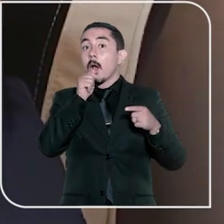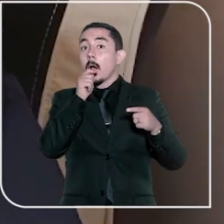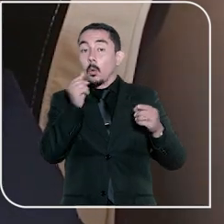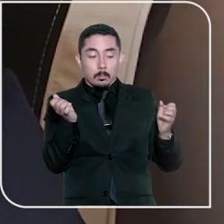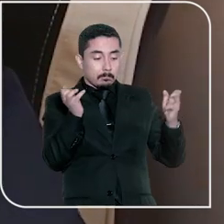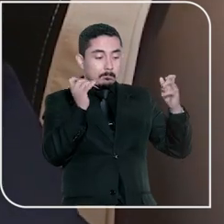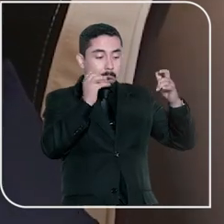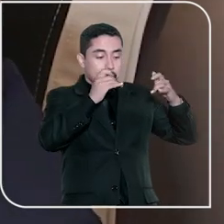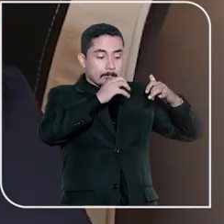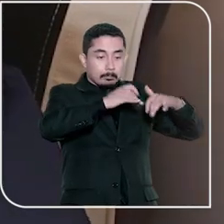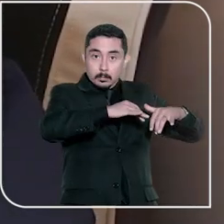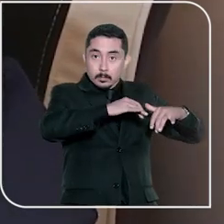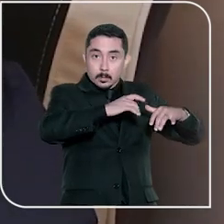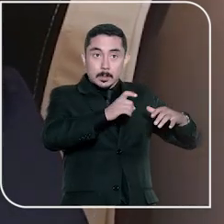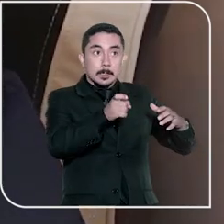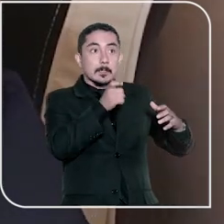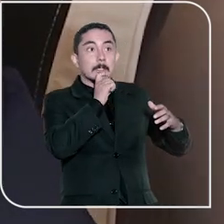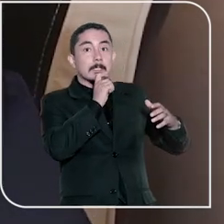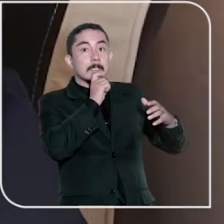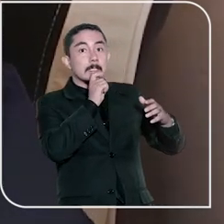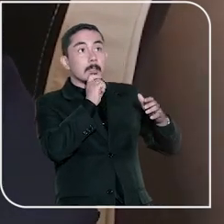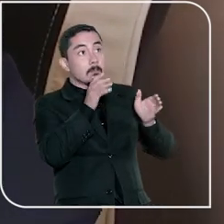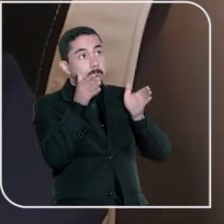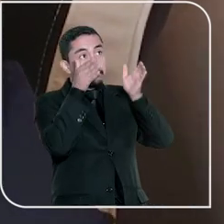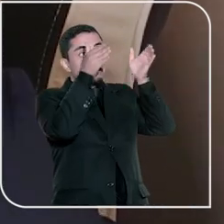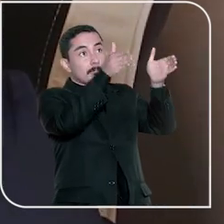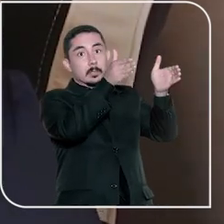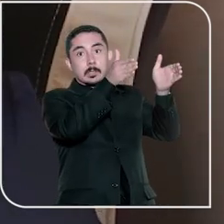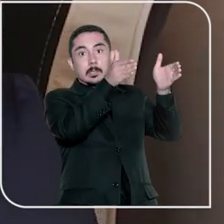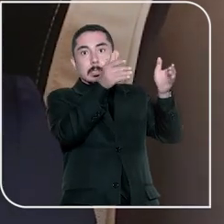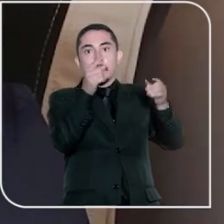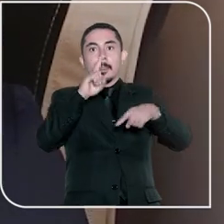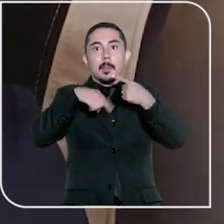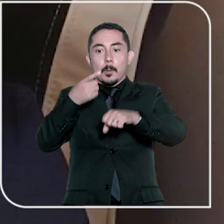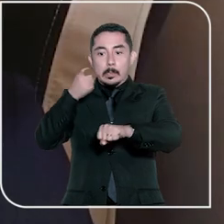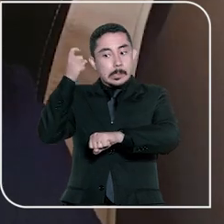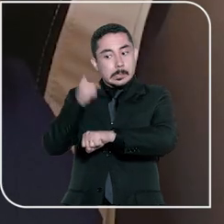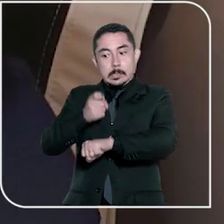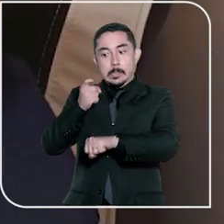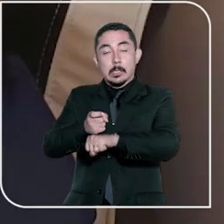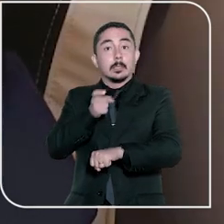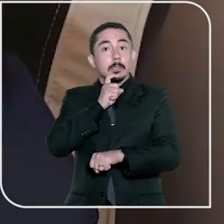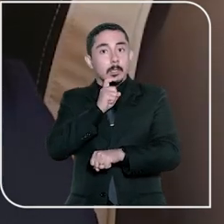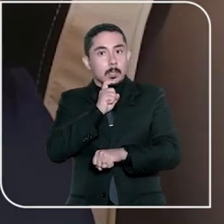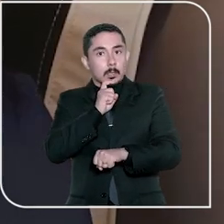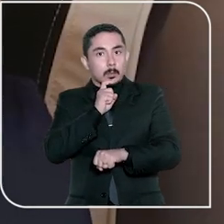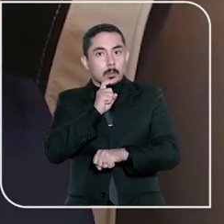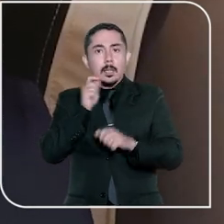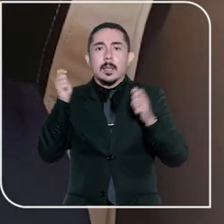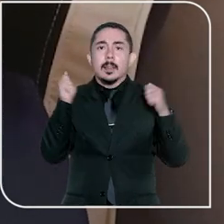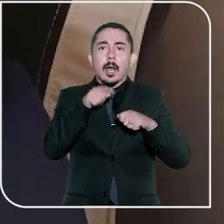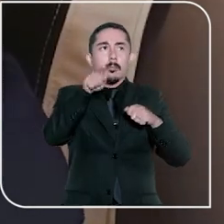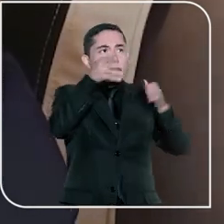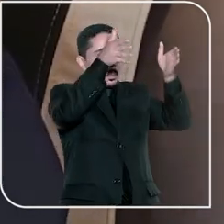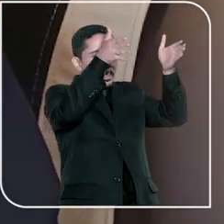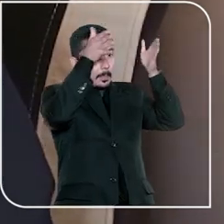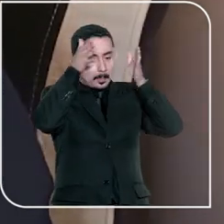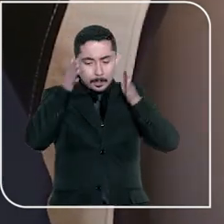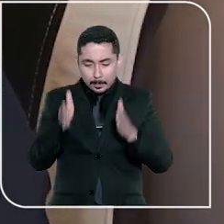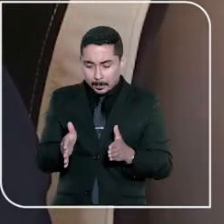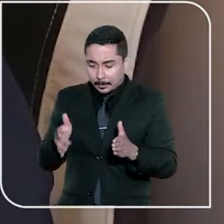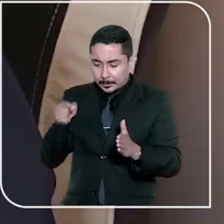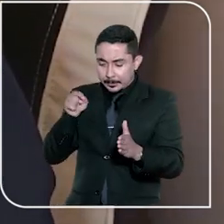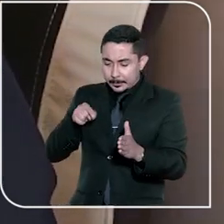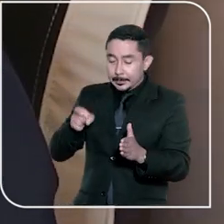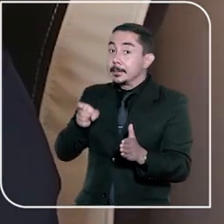recipiente de água congelando isso tudo isso vira um bloco de gelo você consegue visualizar ao remover este bloco de